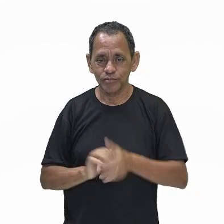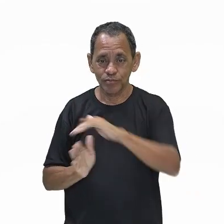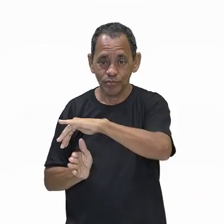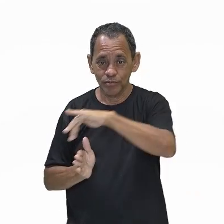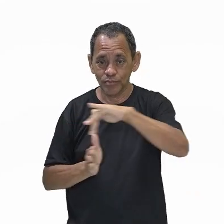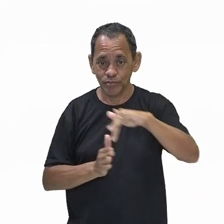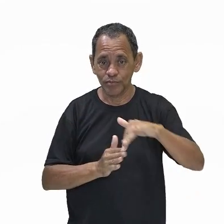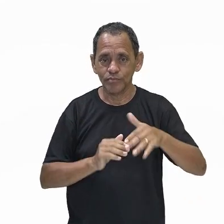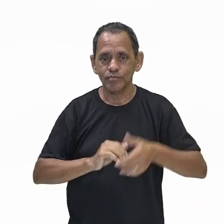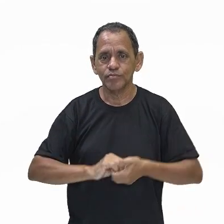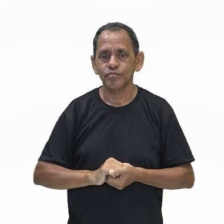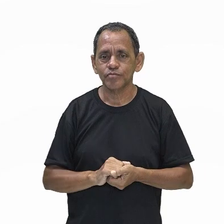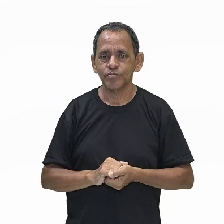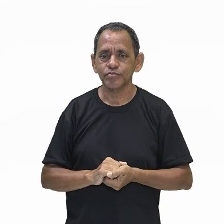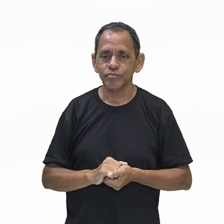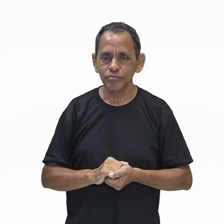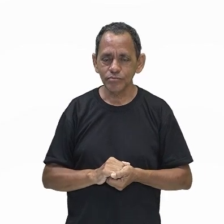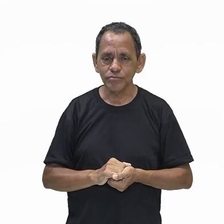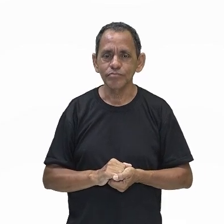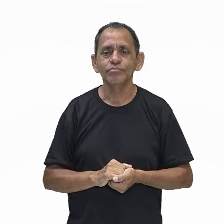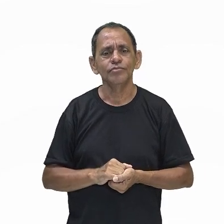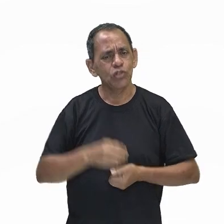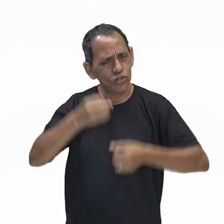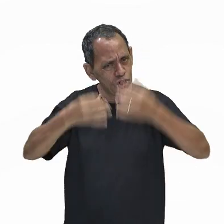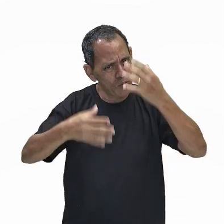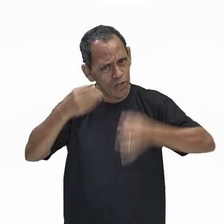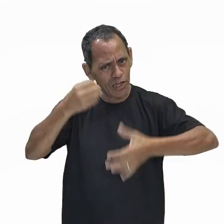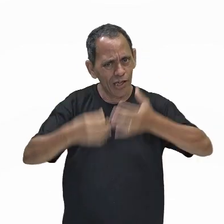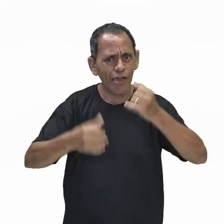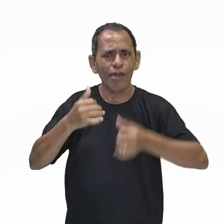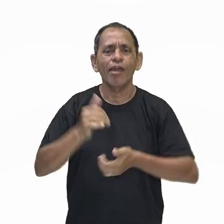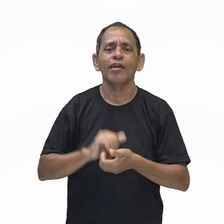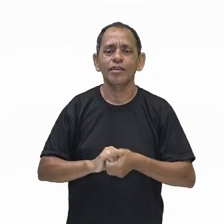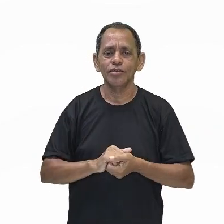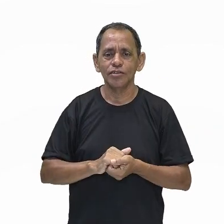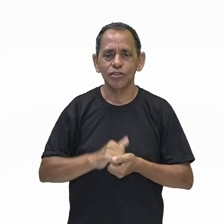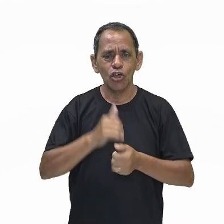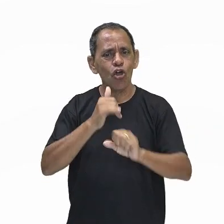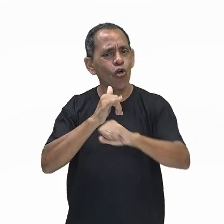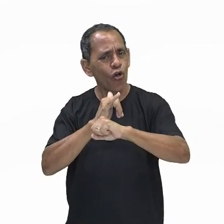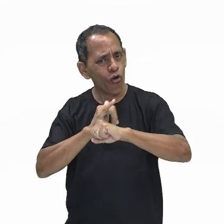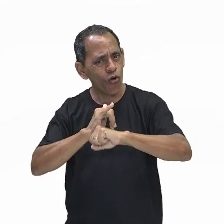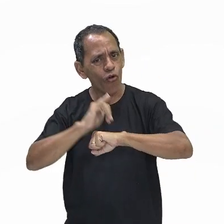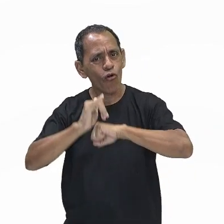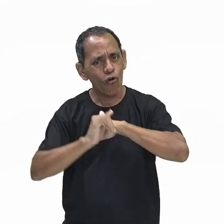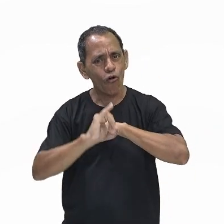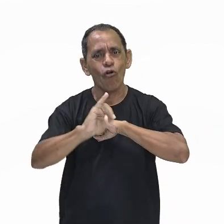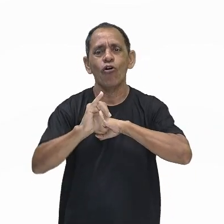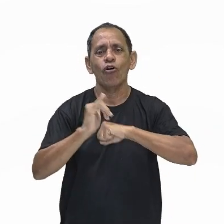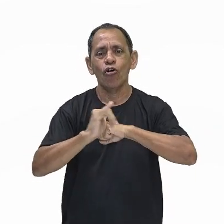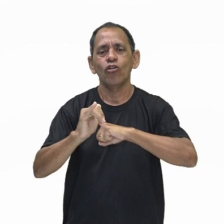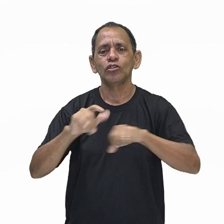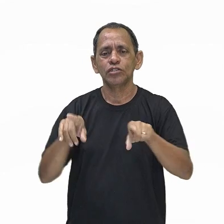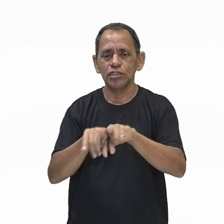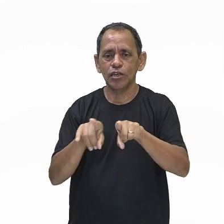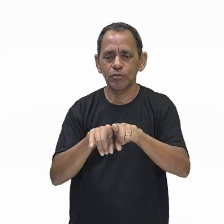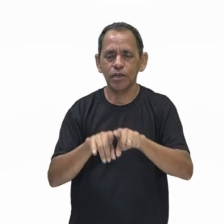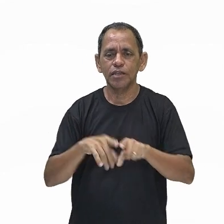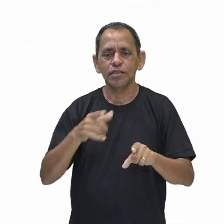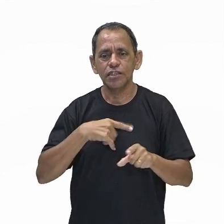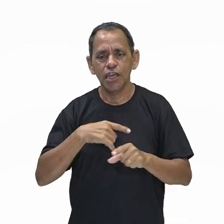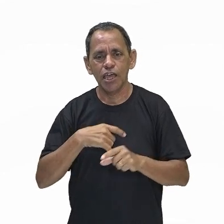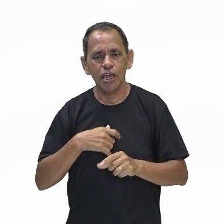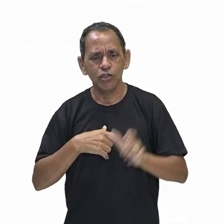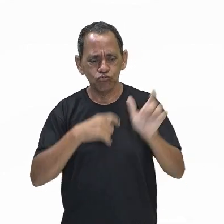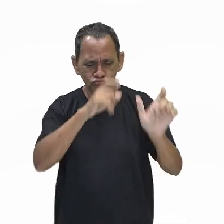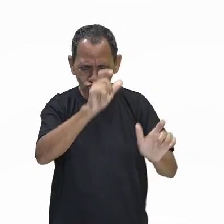continuar. Olha só, então já contei aí um pouco para vocês e aí vamos ver agora os personagens, já que eu contei um pouquinho aí da